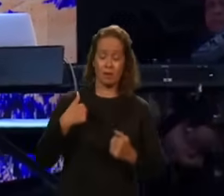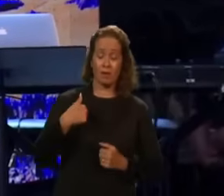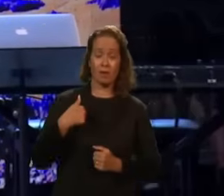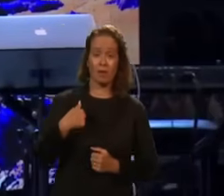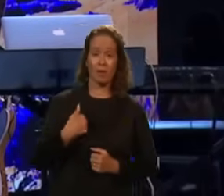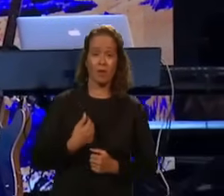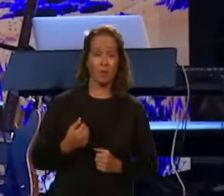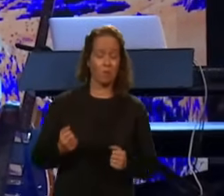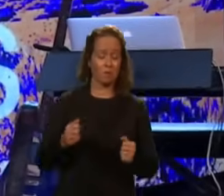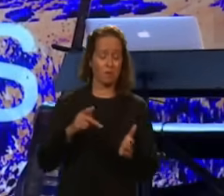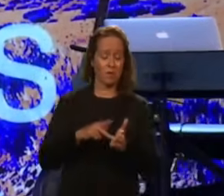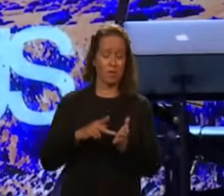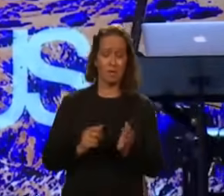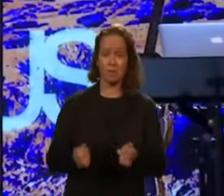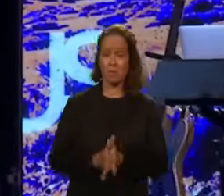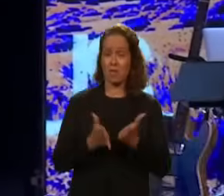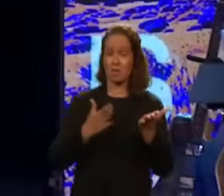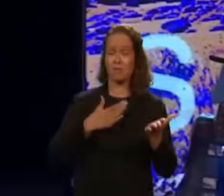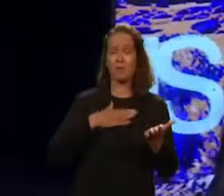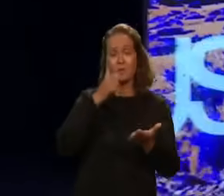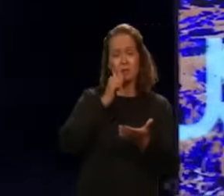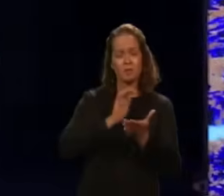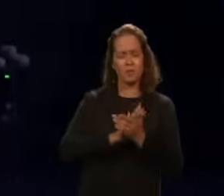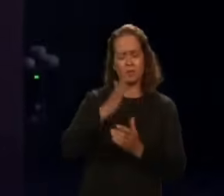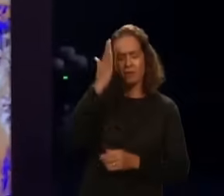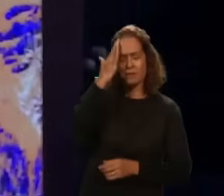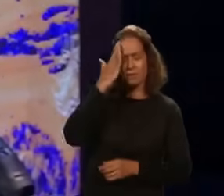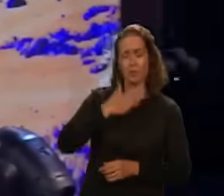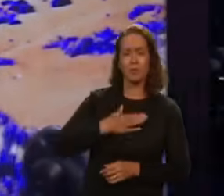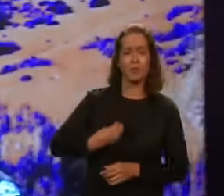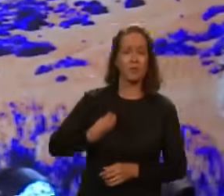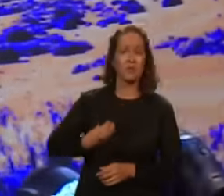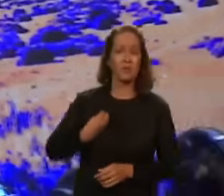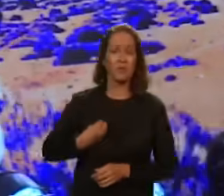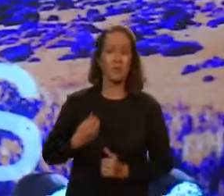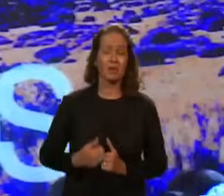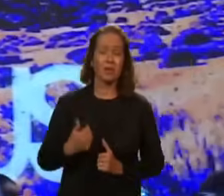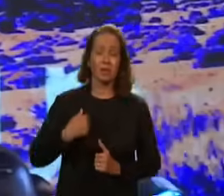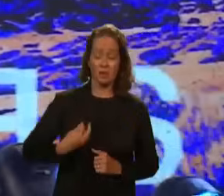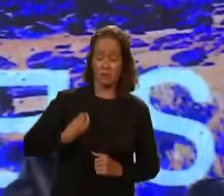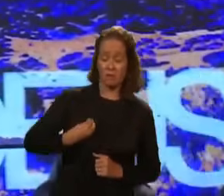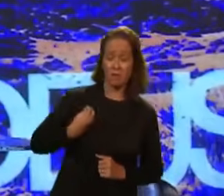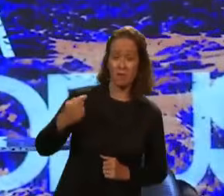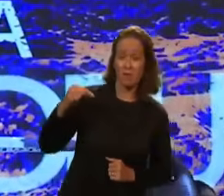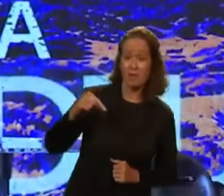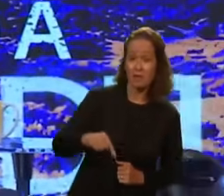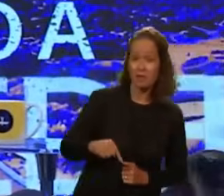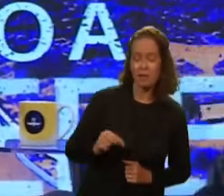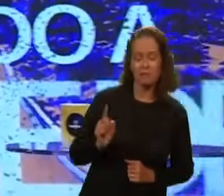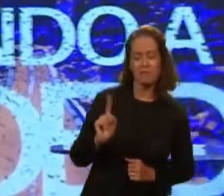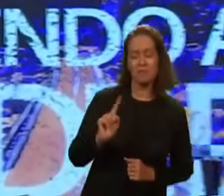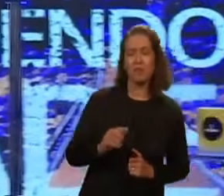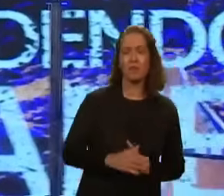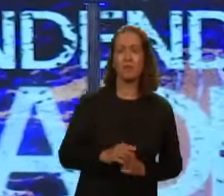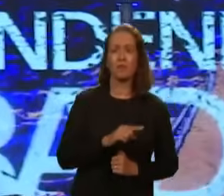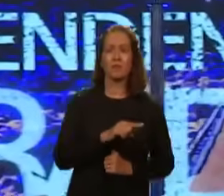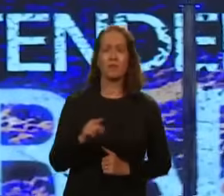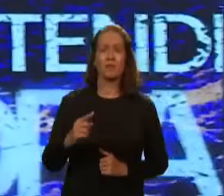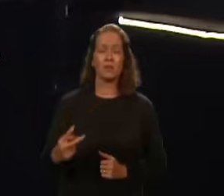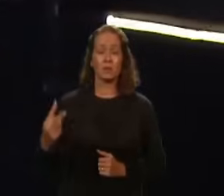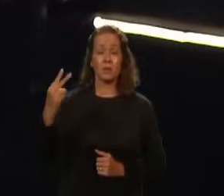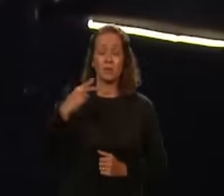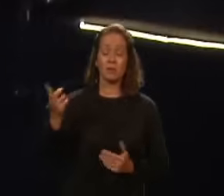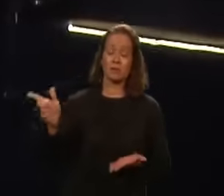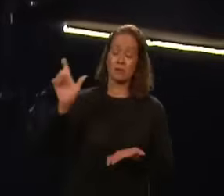vida. Minha mulher sabe. Não era para eu estar vivo, não era para eu estar aqui. Vocês estão olhando para um Lázaro que já